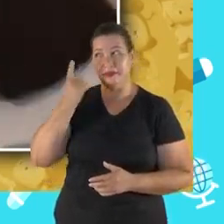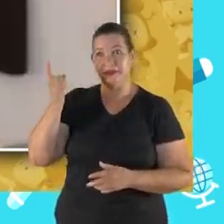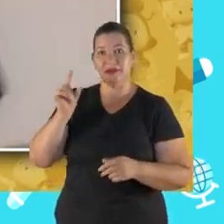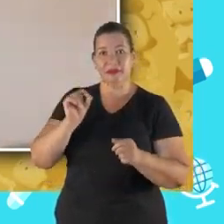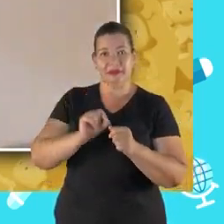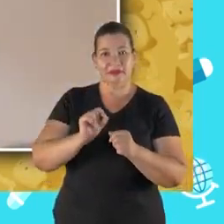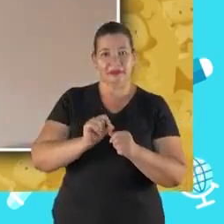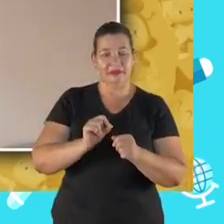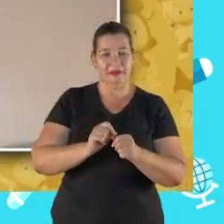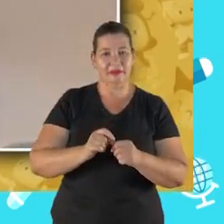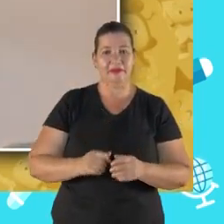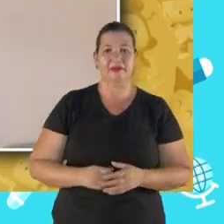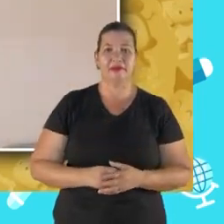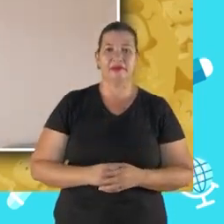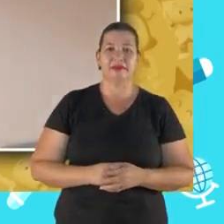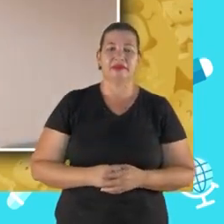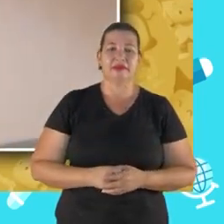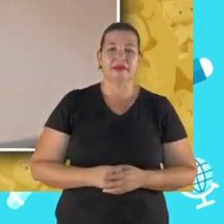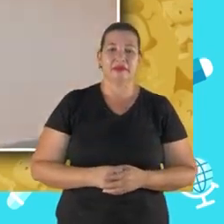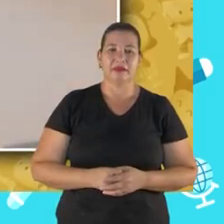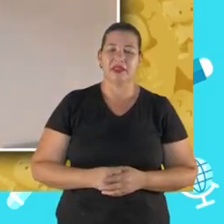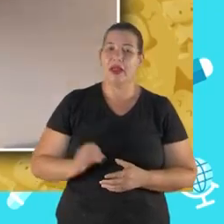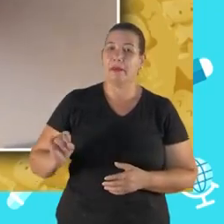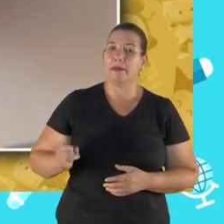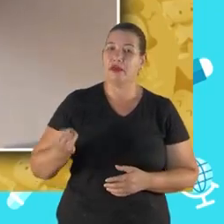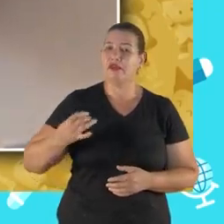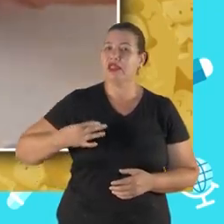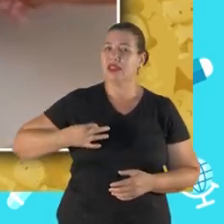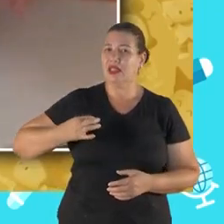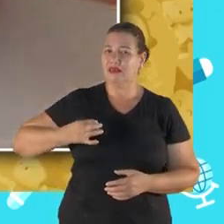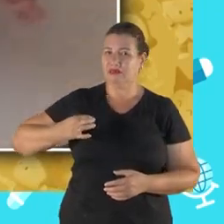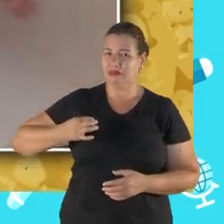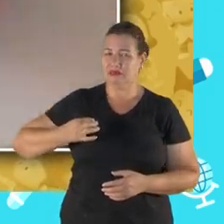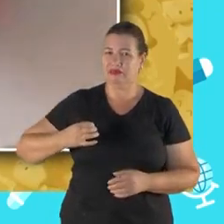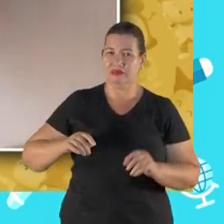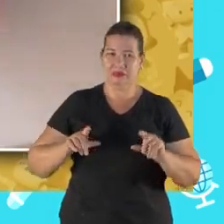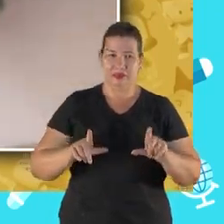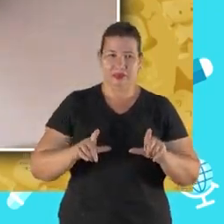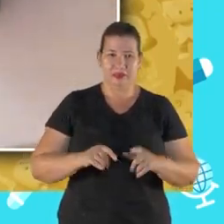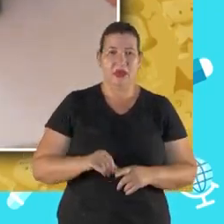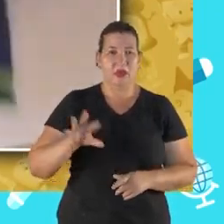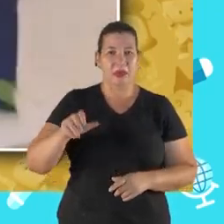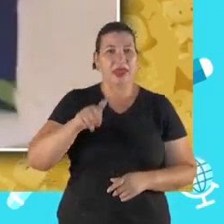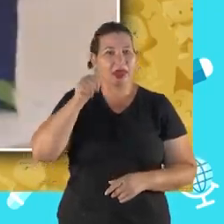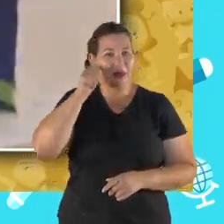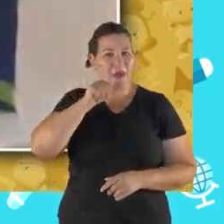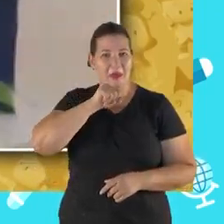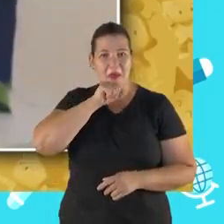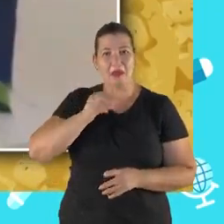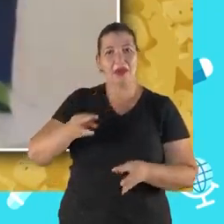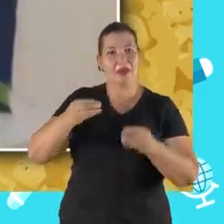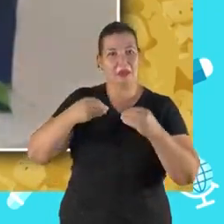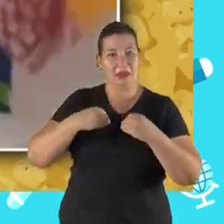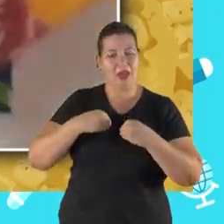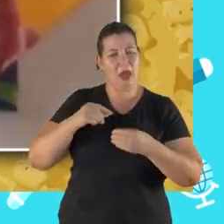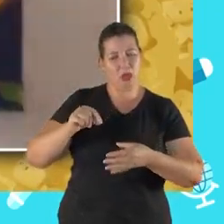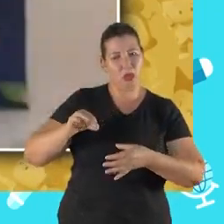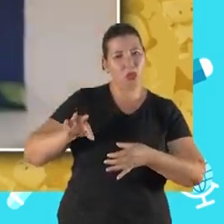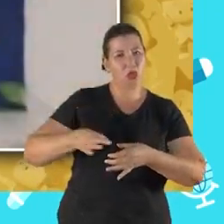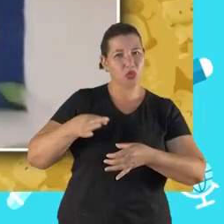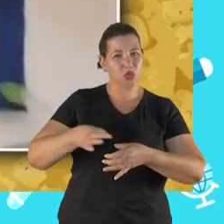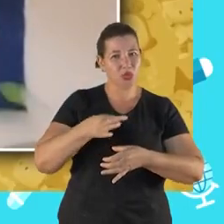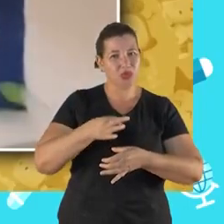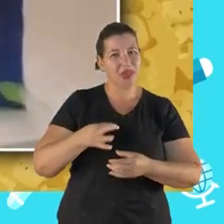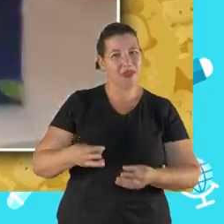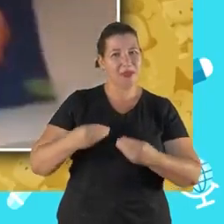precisa de retalhos. Olha, a ideia é reaproveitar. Esses retalhos aqui eu peguei da minha mãe, que